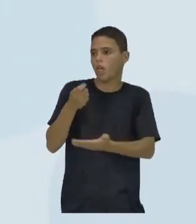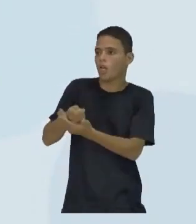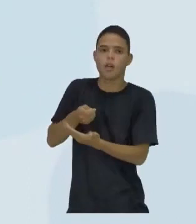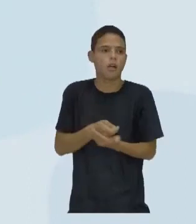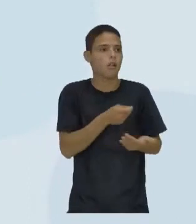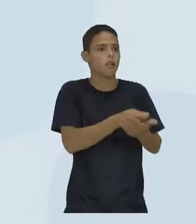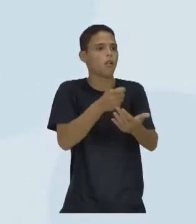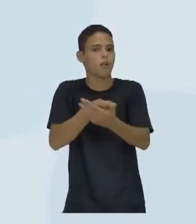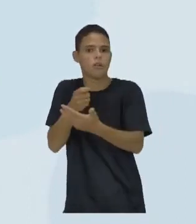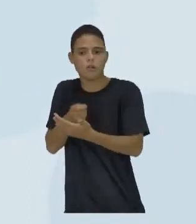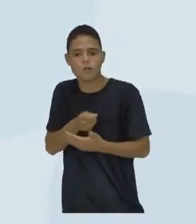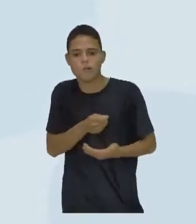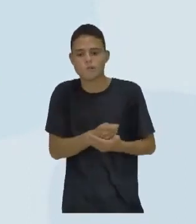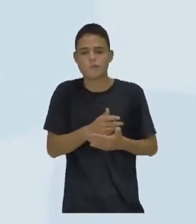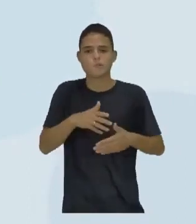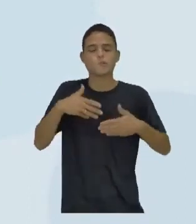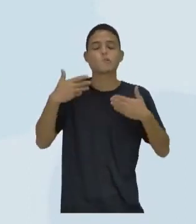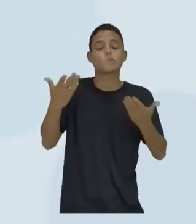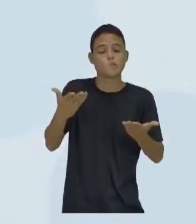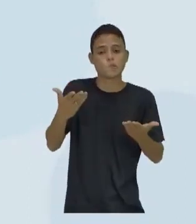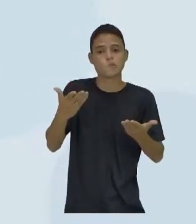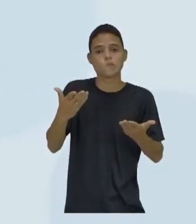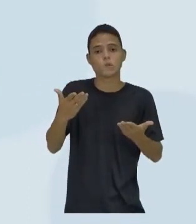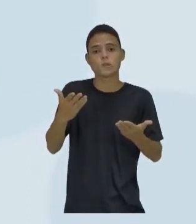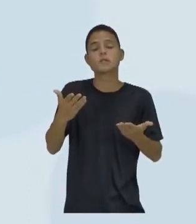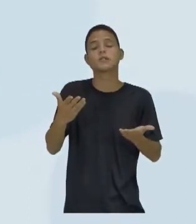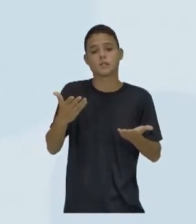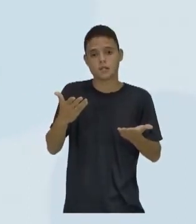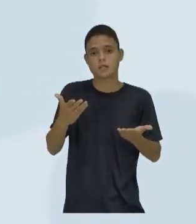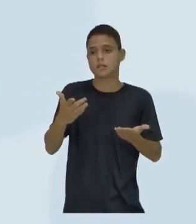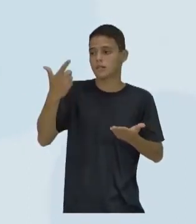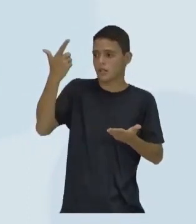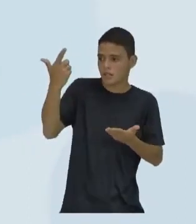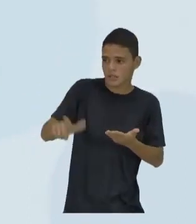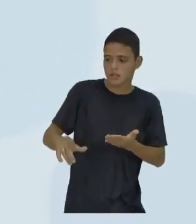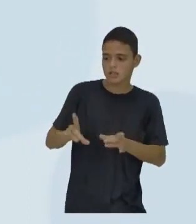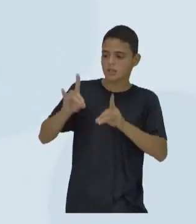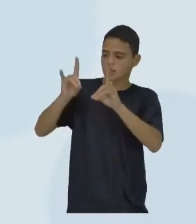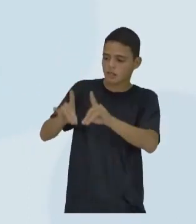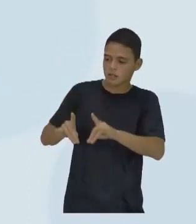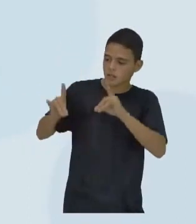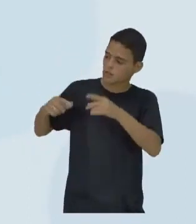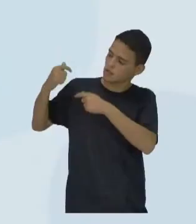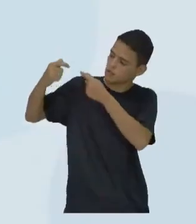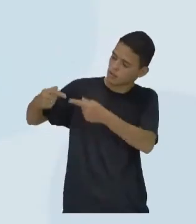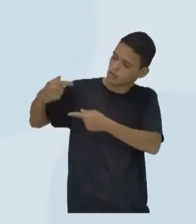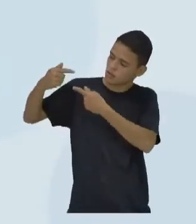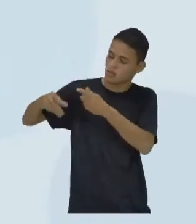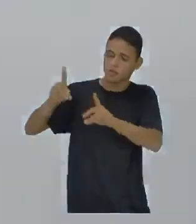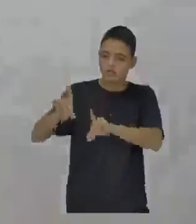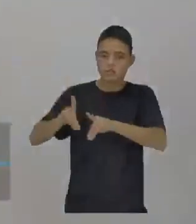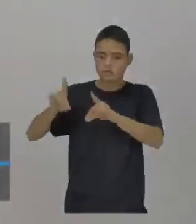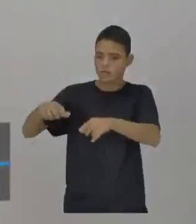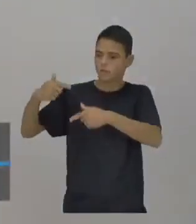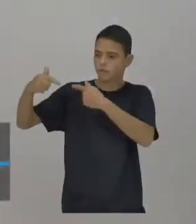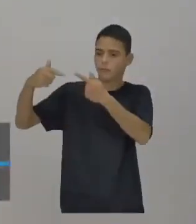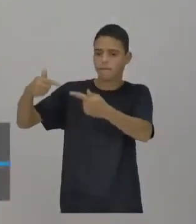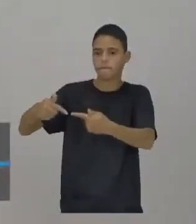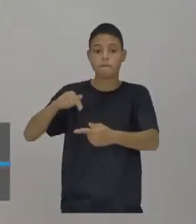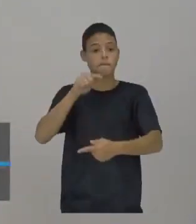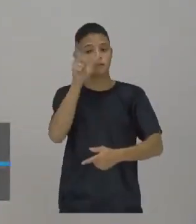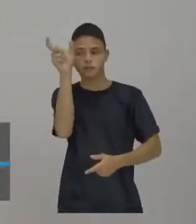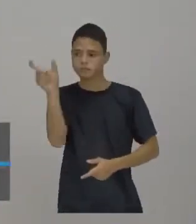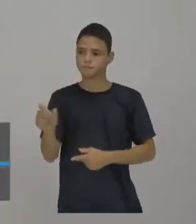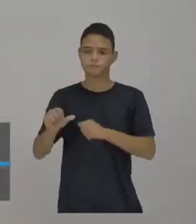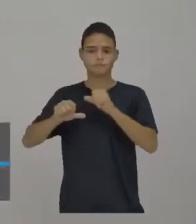seja, falei muito rápido aqui, mas eu quero dizer o seguinte. Em vez de repetir geração canguru, geração canguru, geração canguru, ele trocou